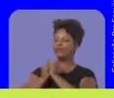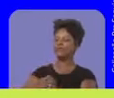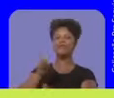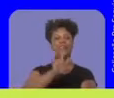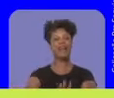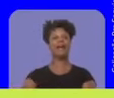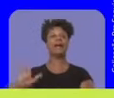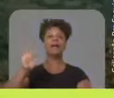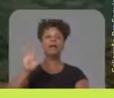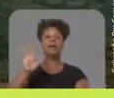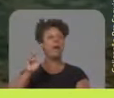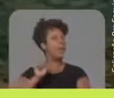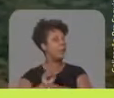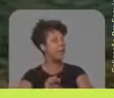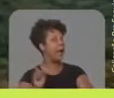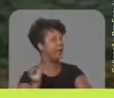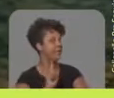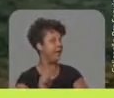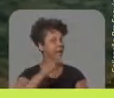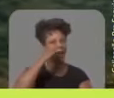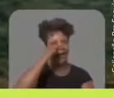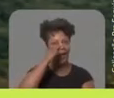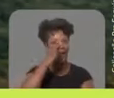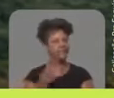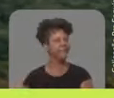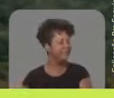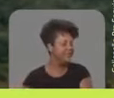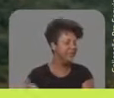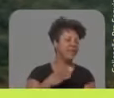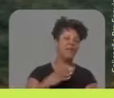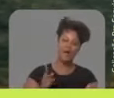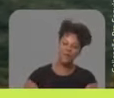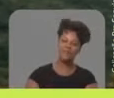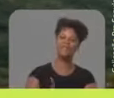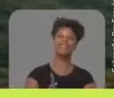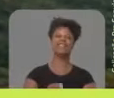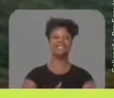Para por aí não, Caiado. Vamos em frente.